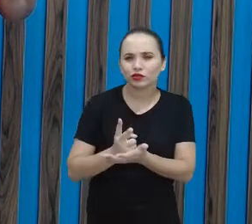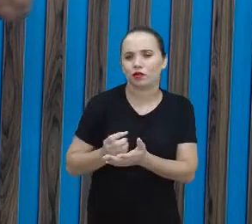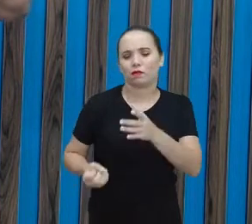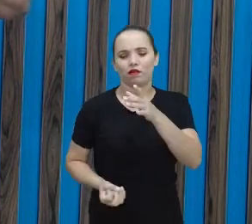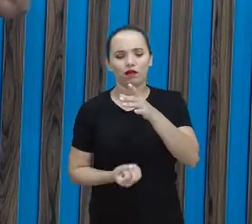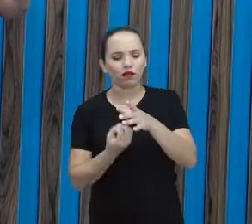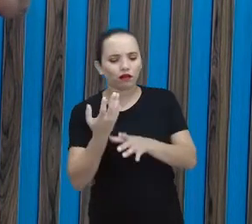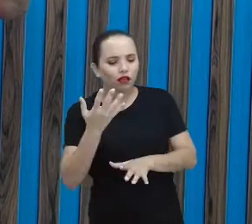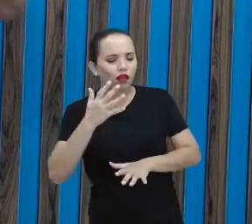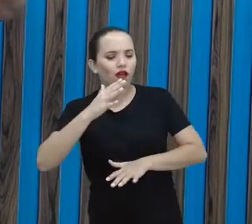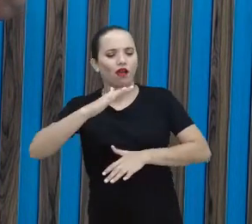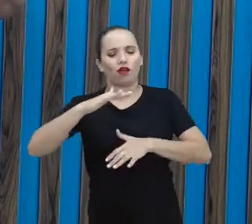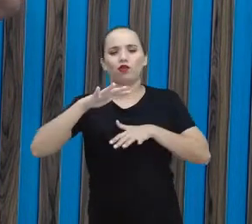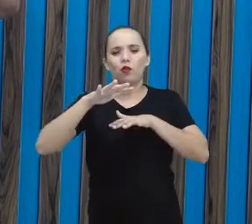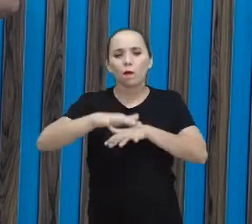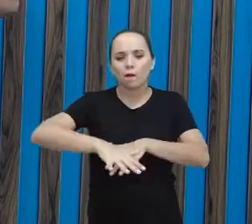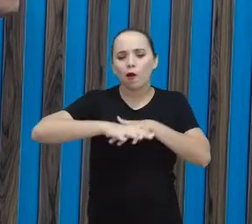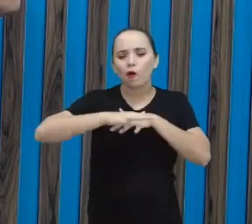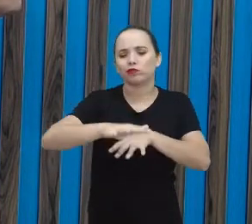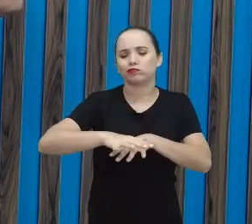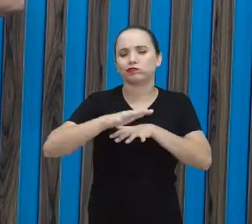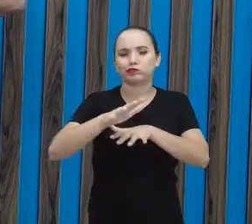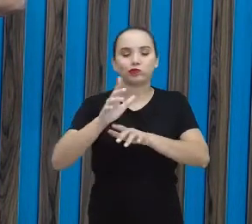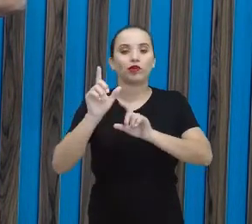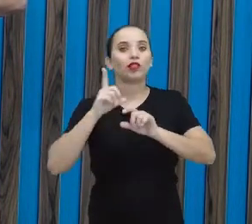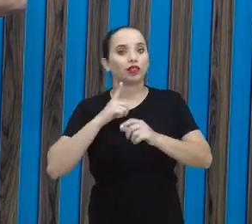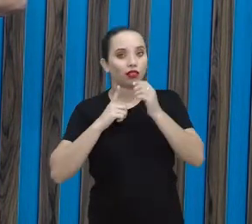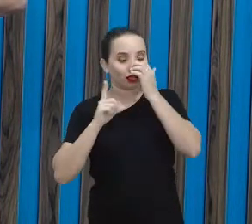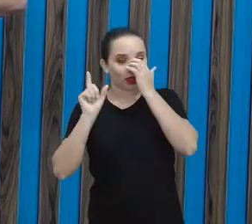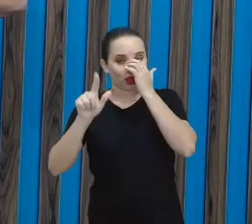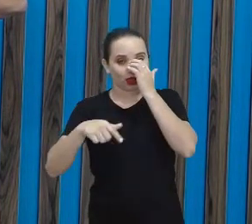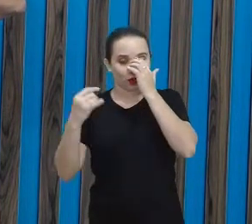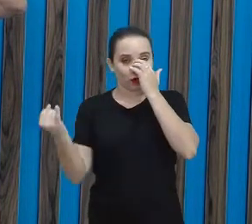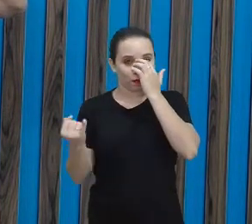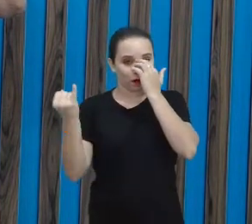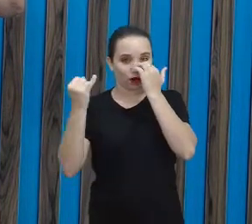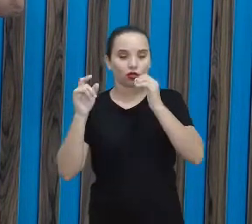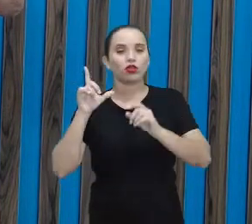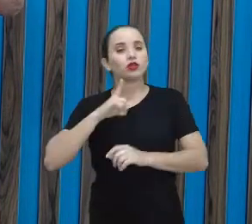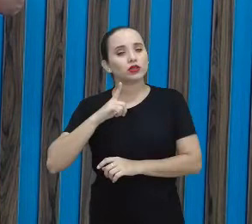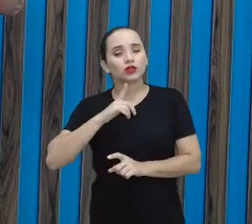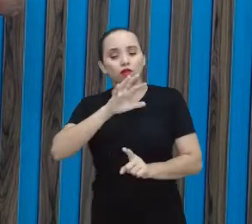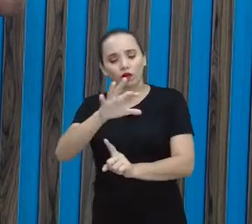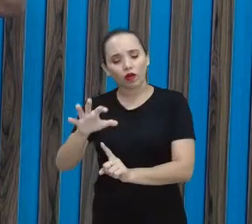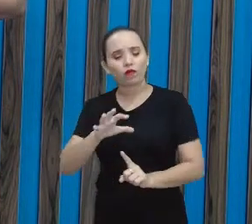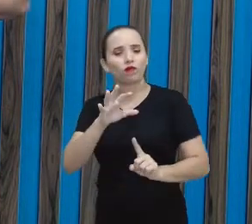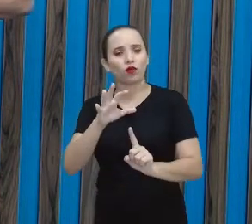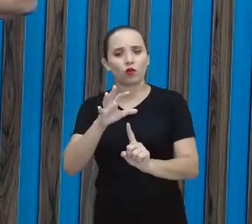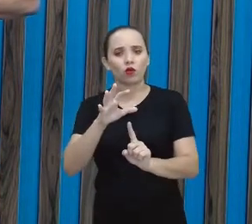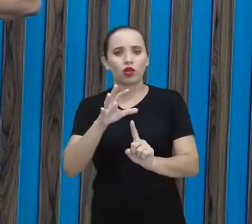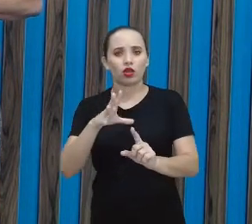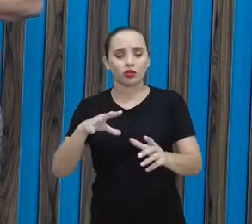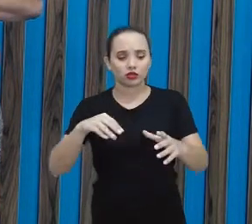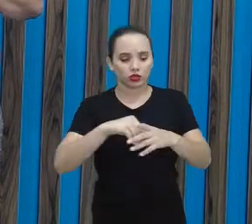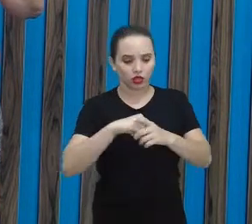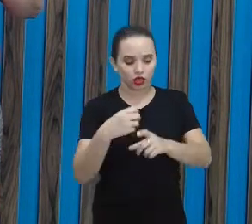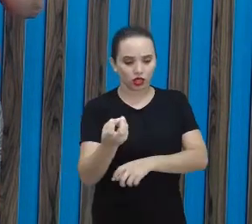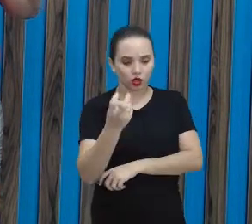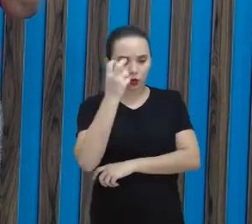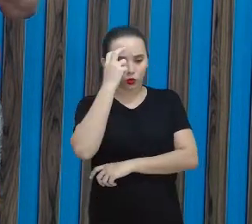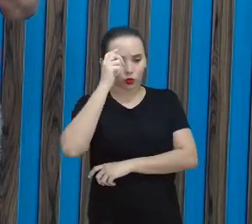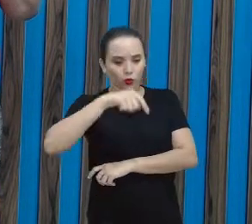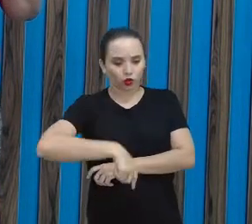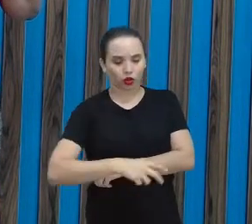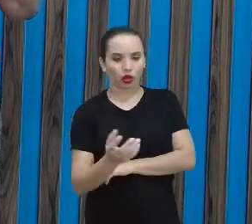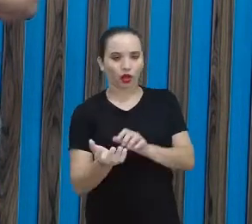movimentando, né, e o movimento armorial foi muito importante, influenciou não só a cultura de Pernambuco, como